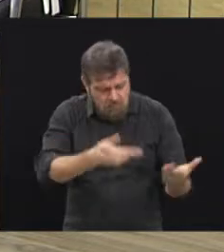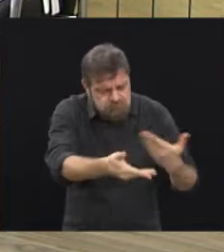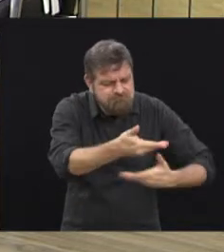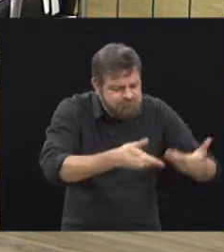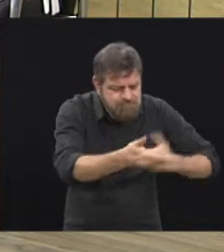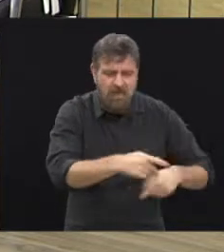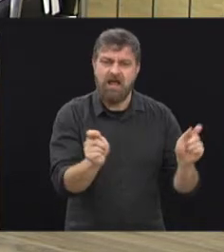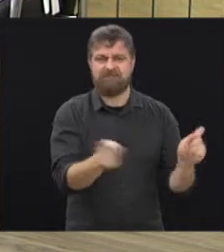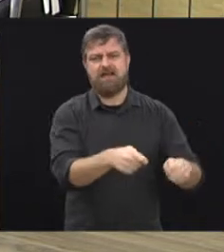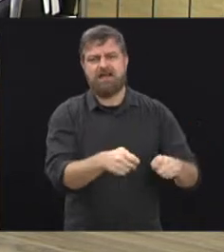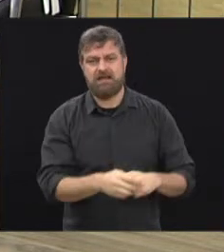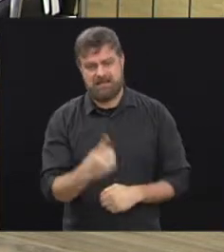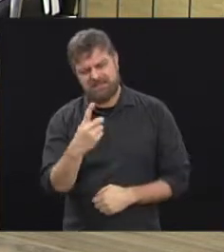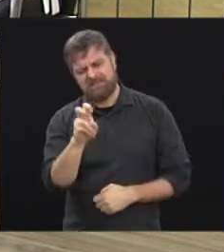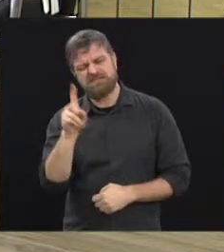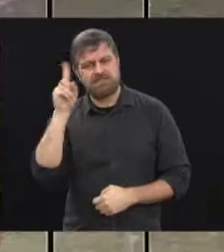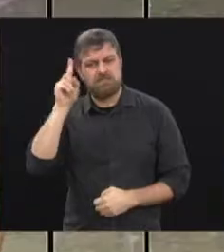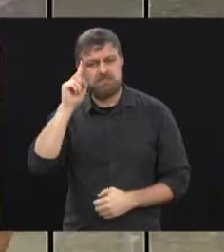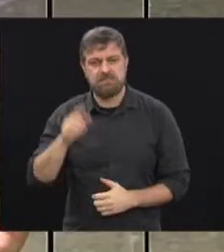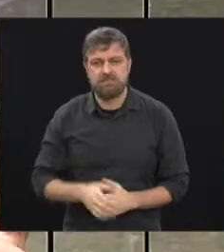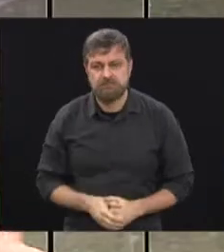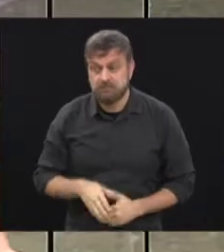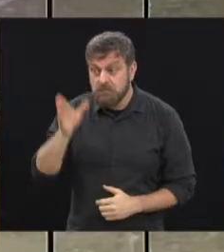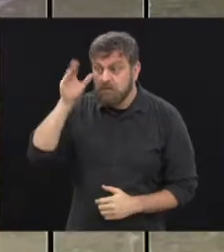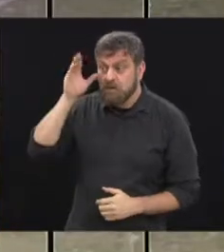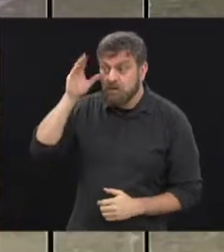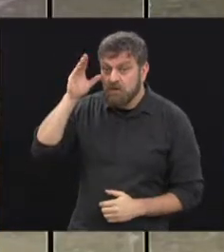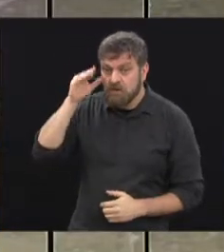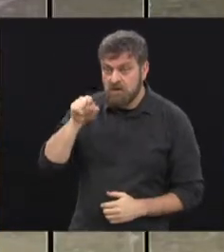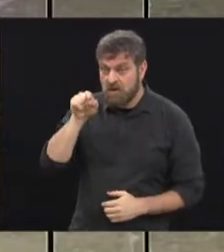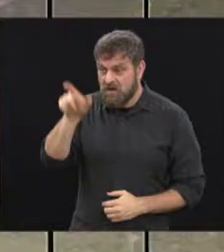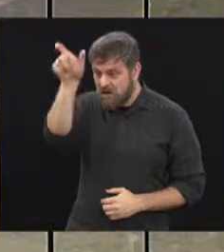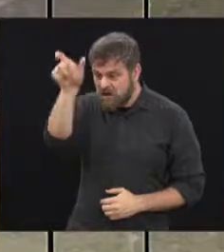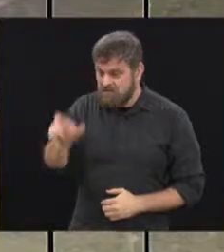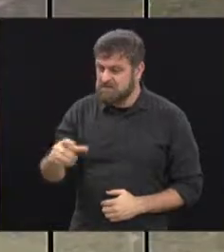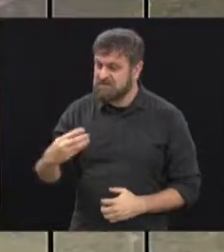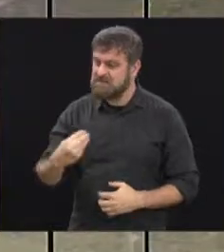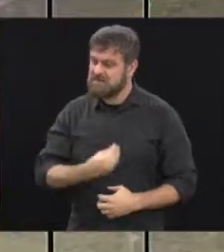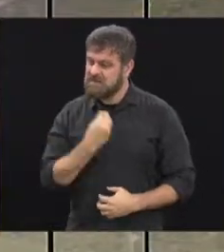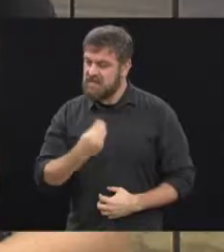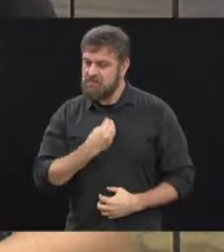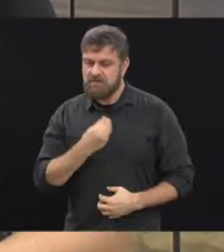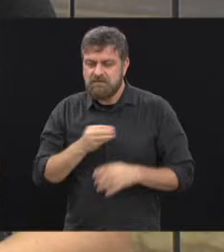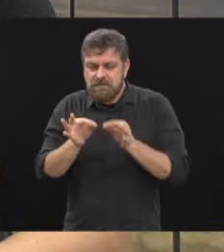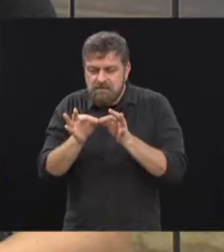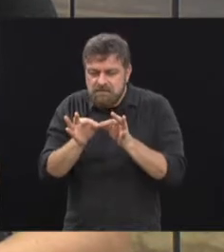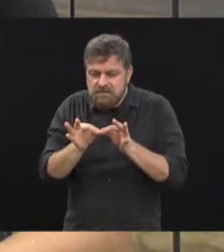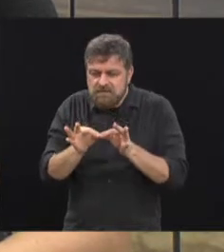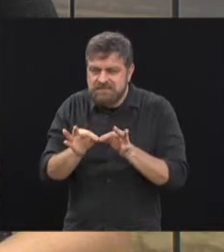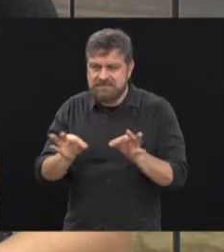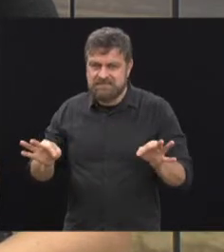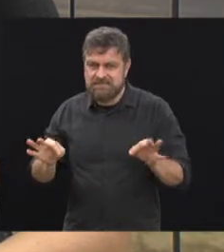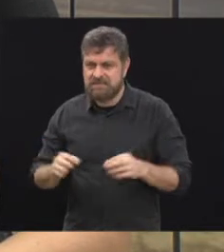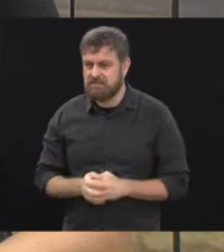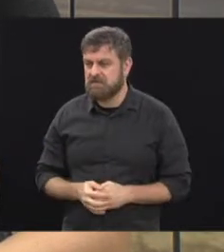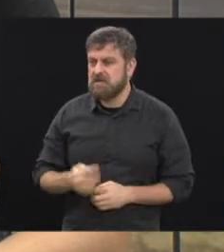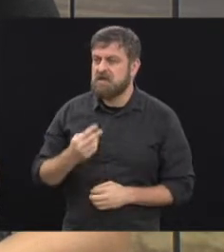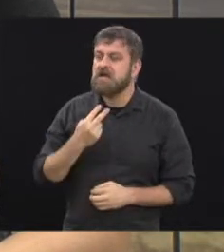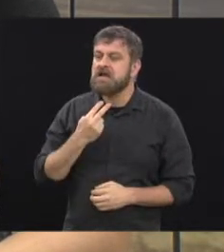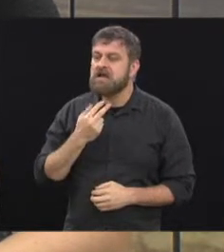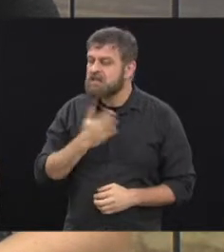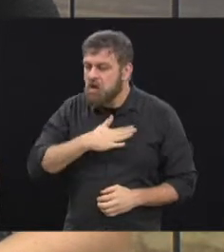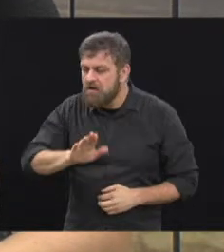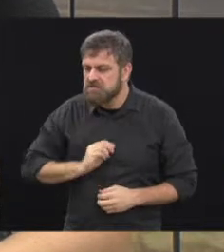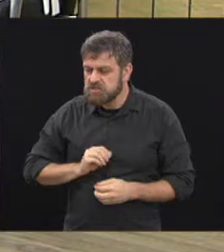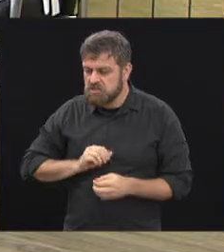boa. E você, uma curiosidade, é que a Tati é adepta do minimalismo, estilo de vida minimalista. Isso